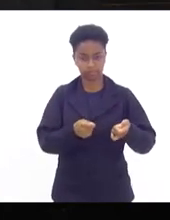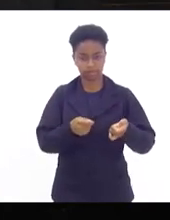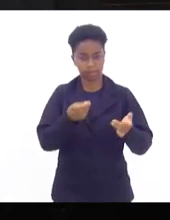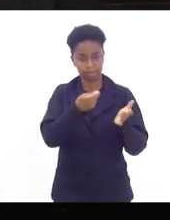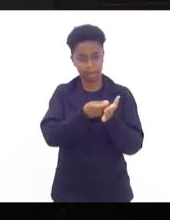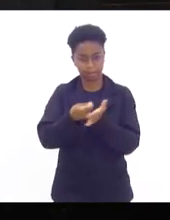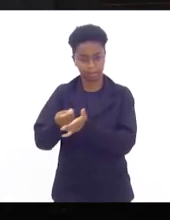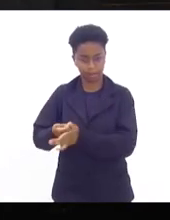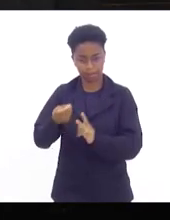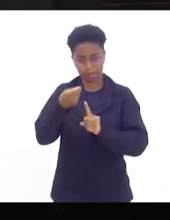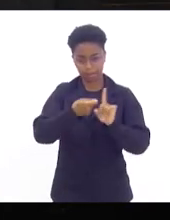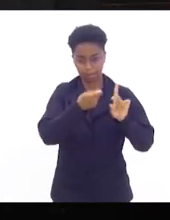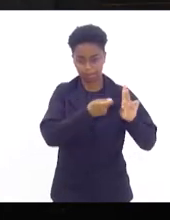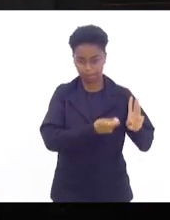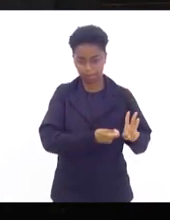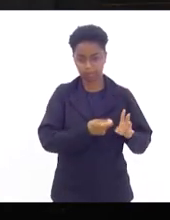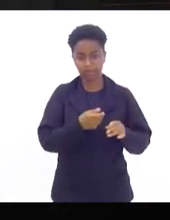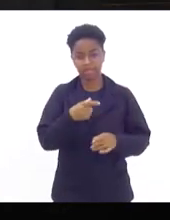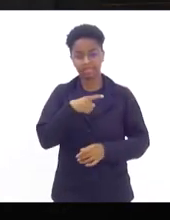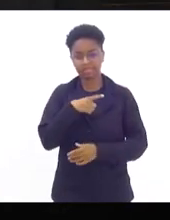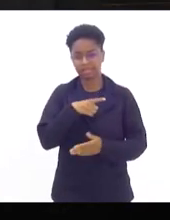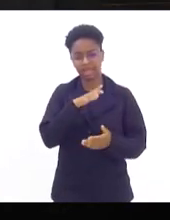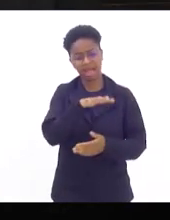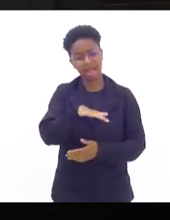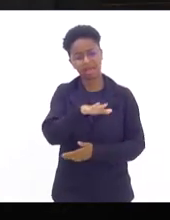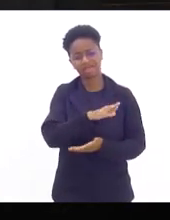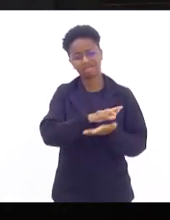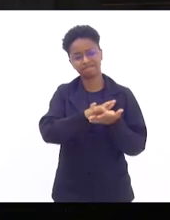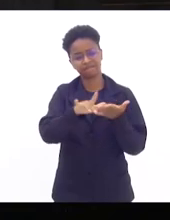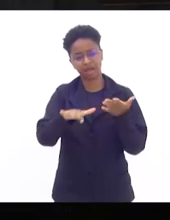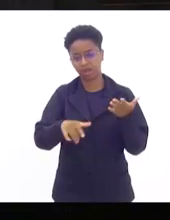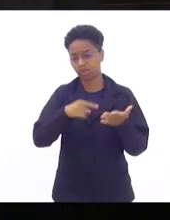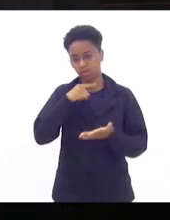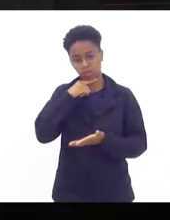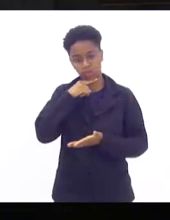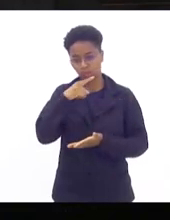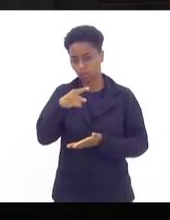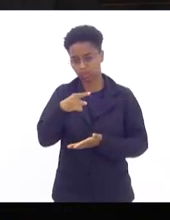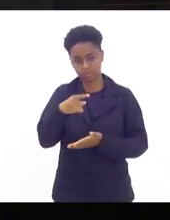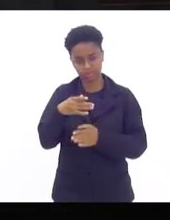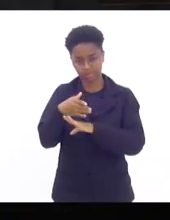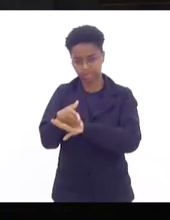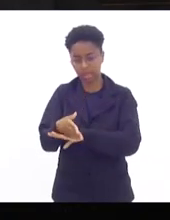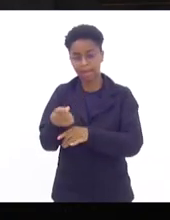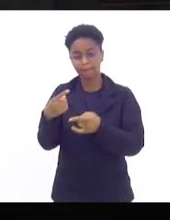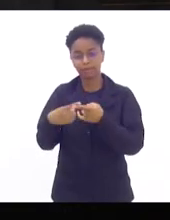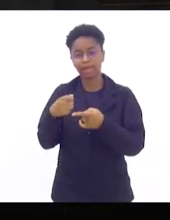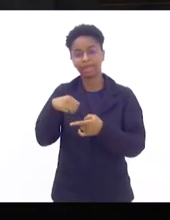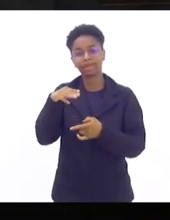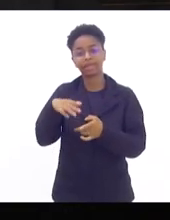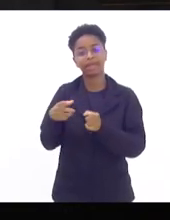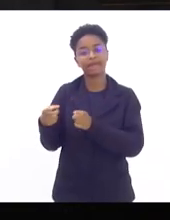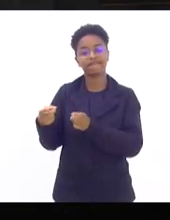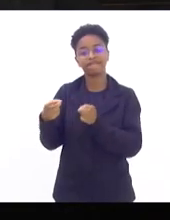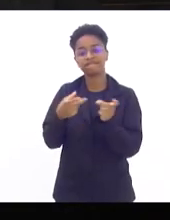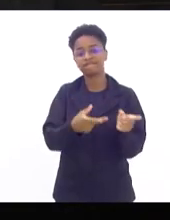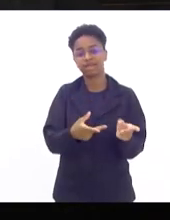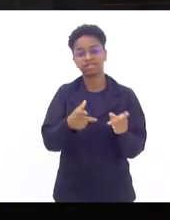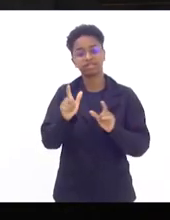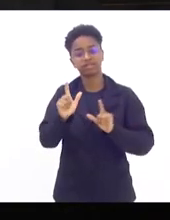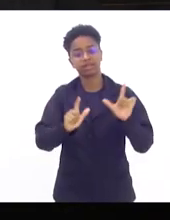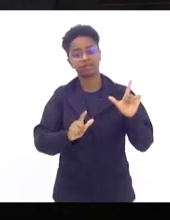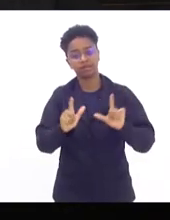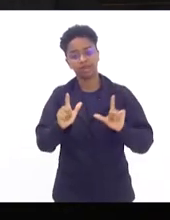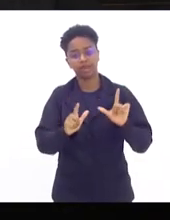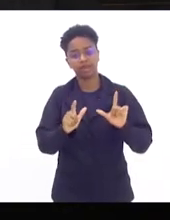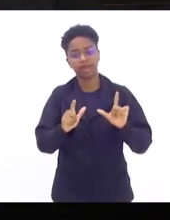em dezenas, centenas de áreas, não entram, porque quem vende o sinal e cobra